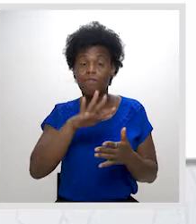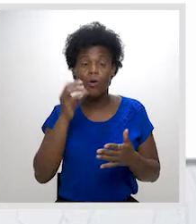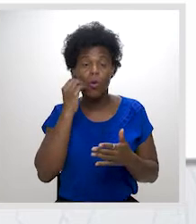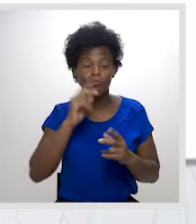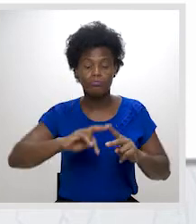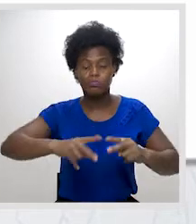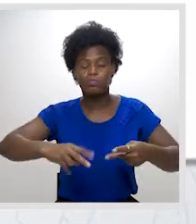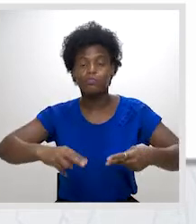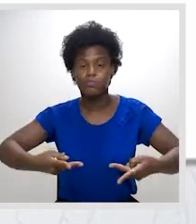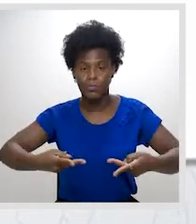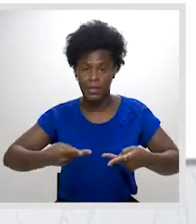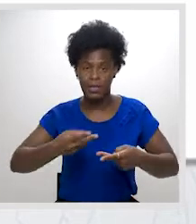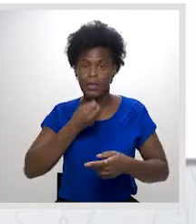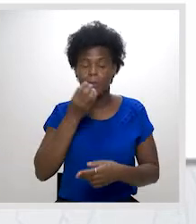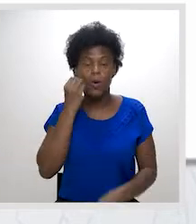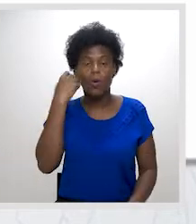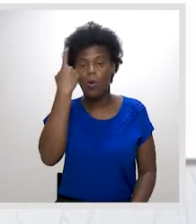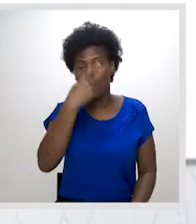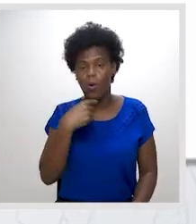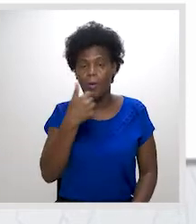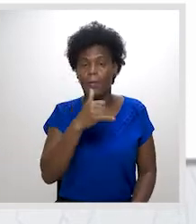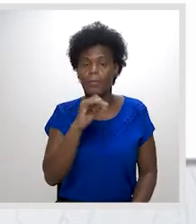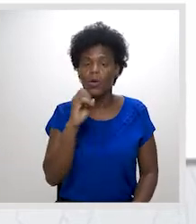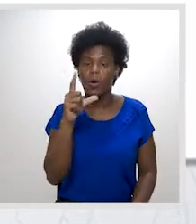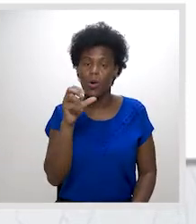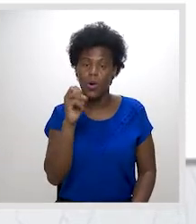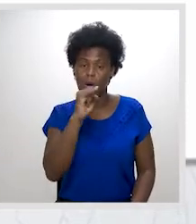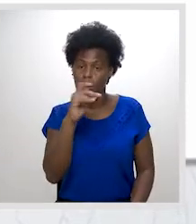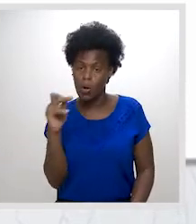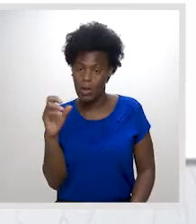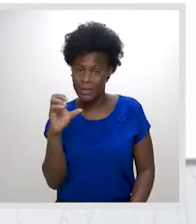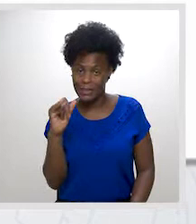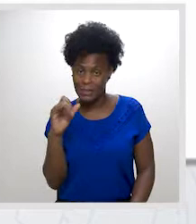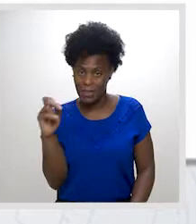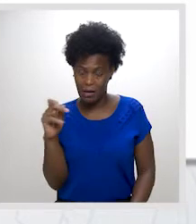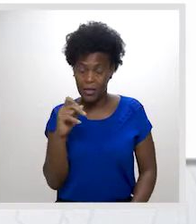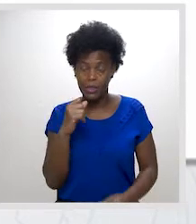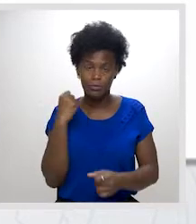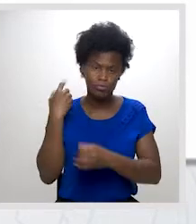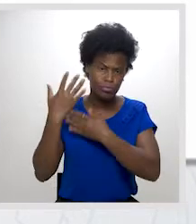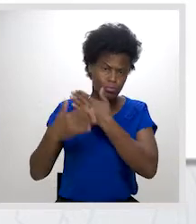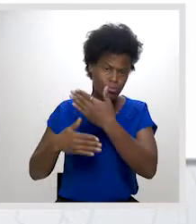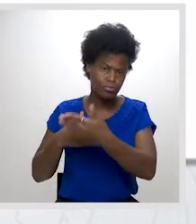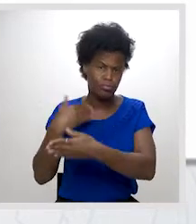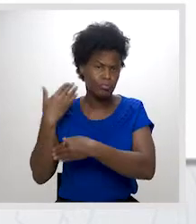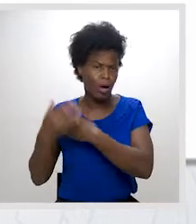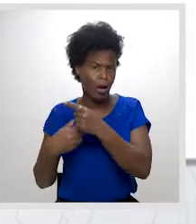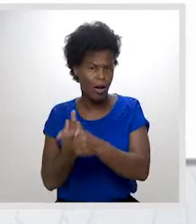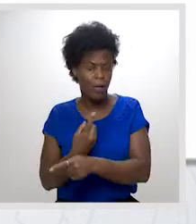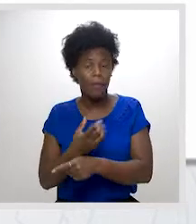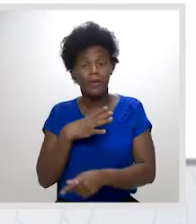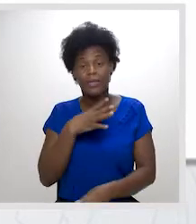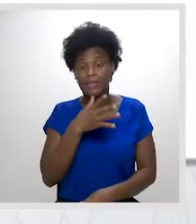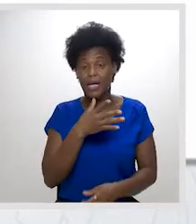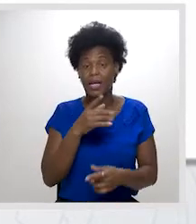se transmite as características biológicas de geração em geração.